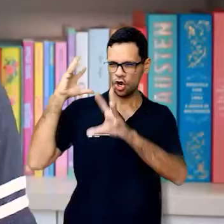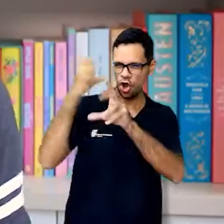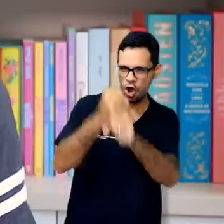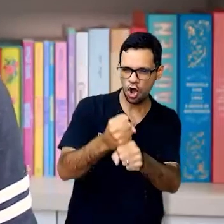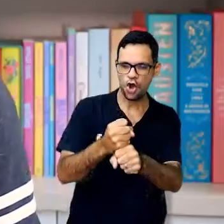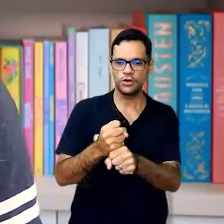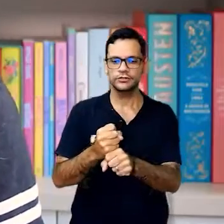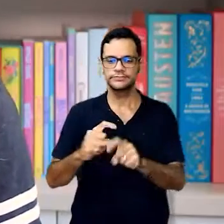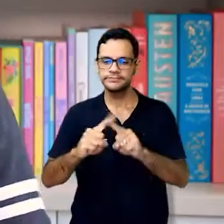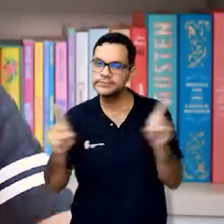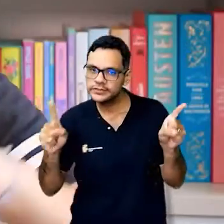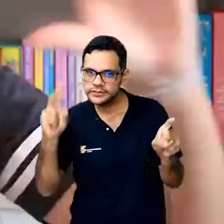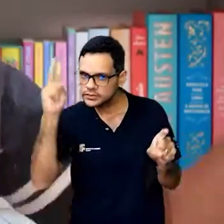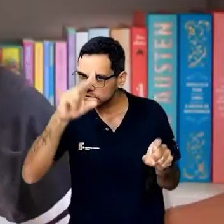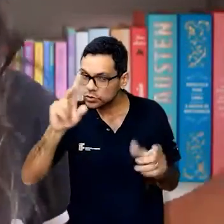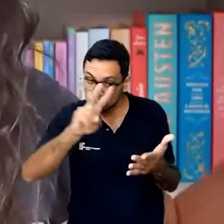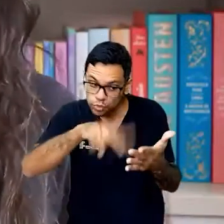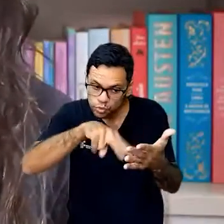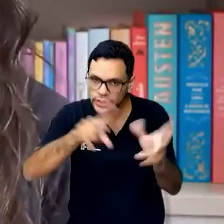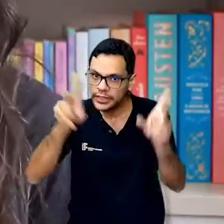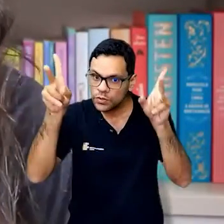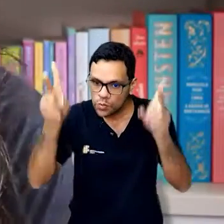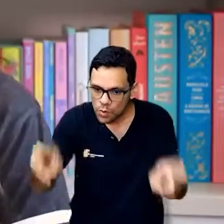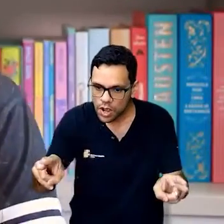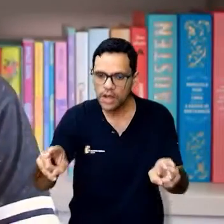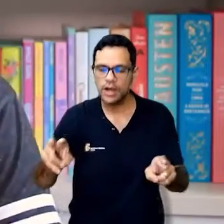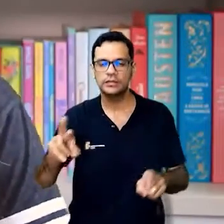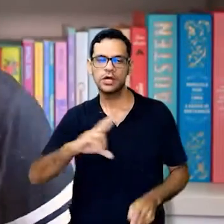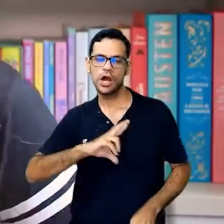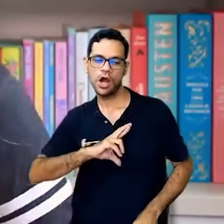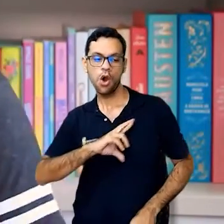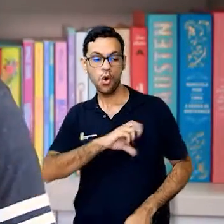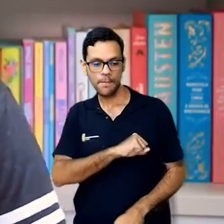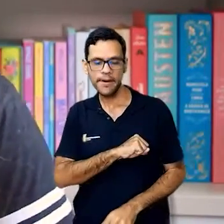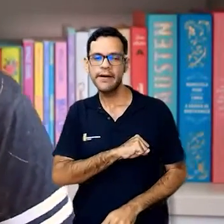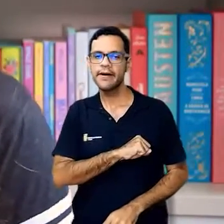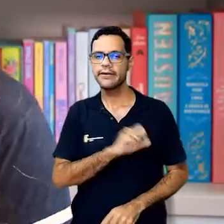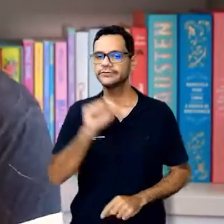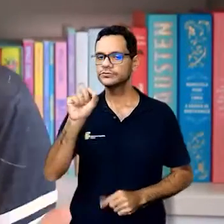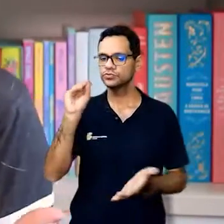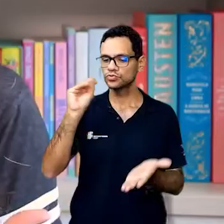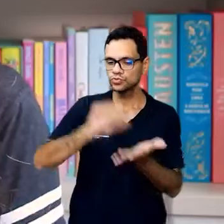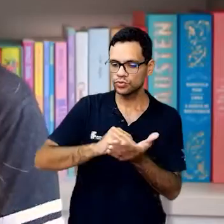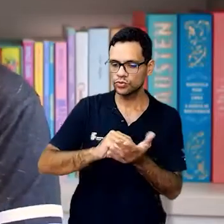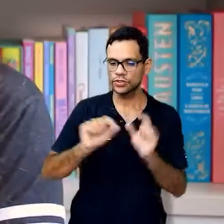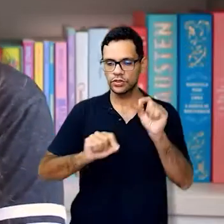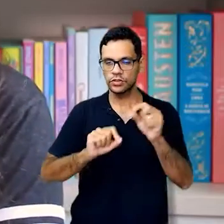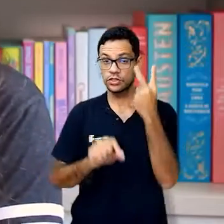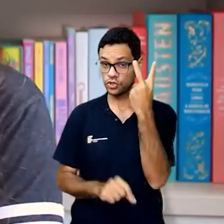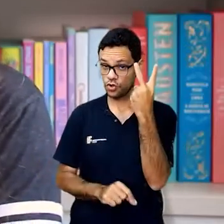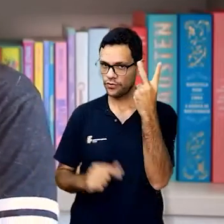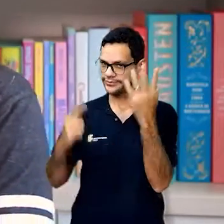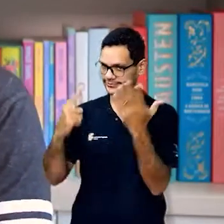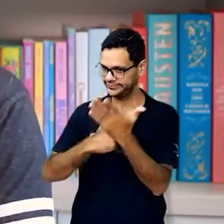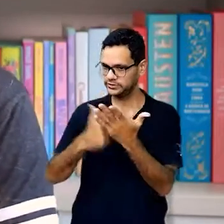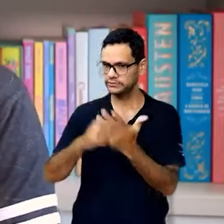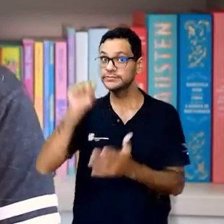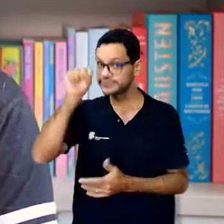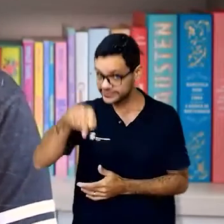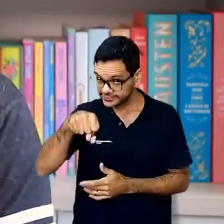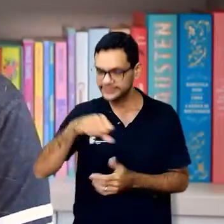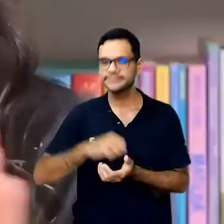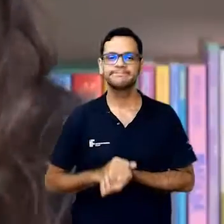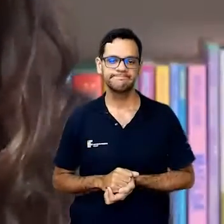tipo de romance que eu também leio, não tanto quanto esses outros, eu acho, mas eu também leio bastante romance histórico. E eu coloquei pra essa categoria, gente,